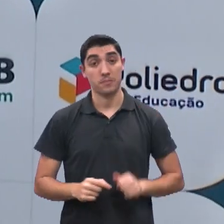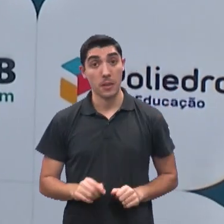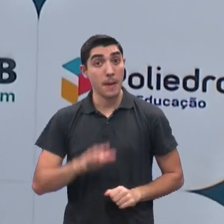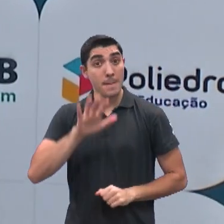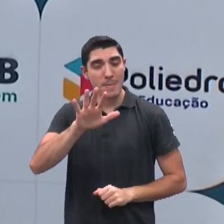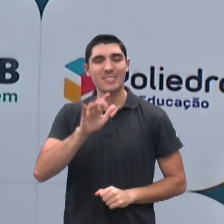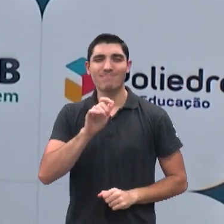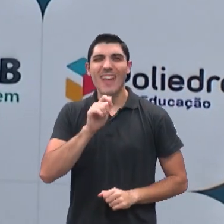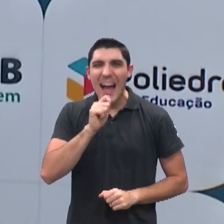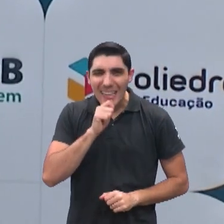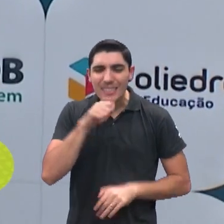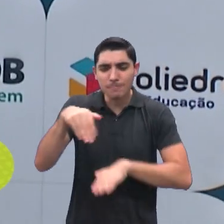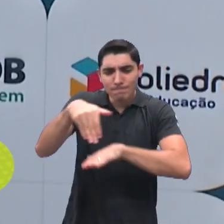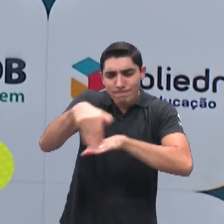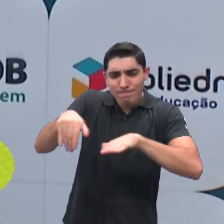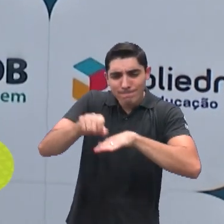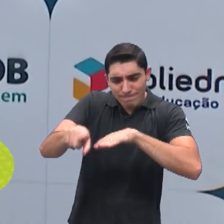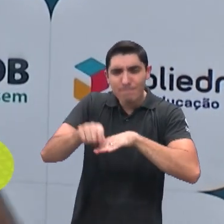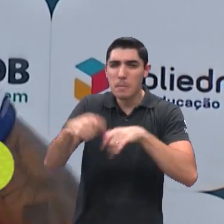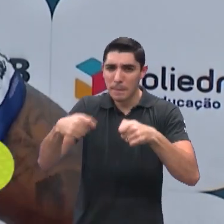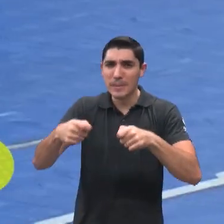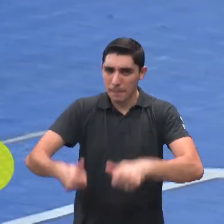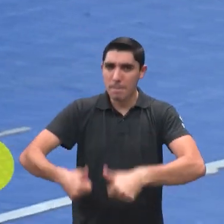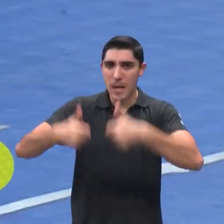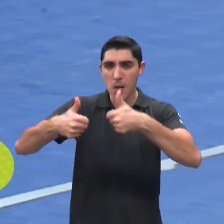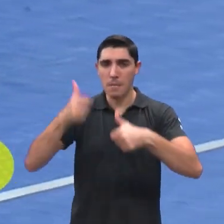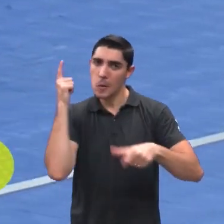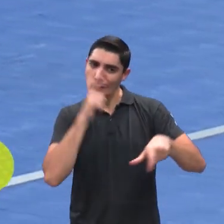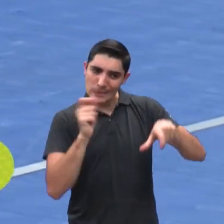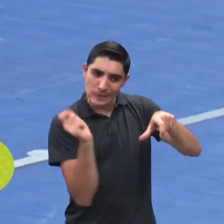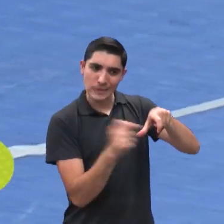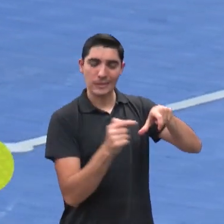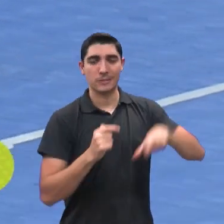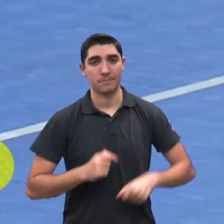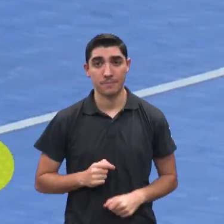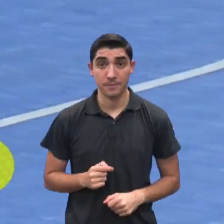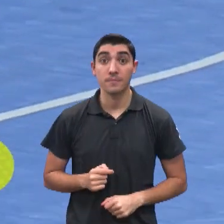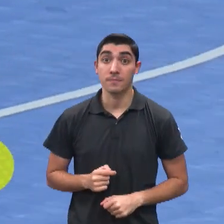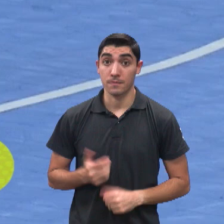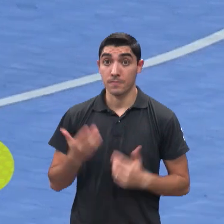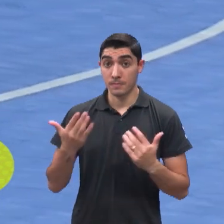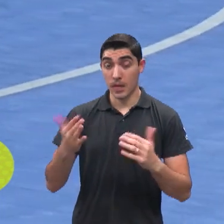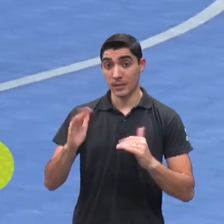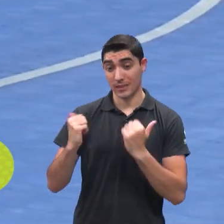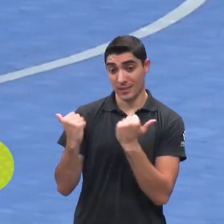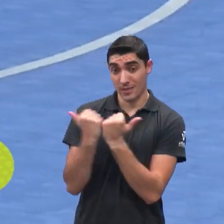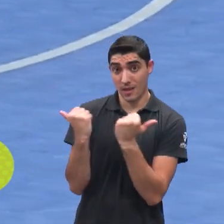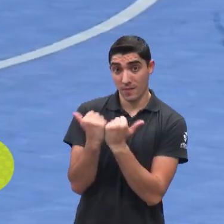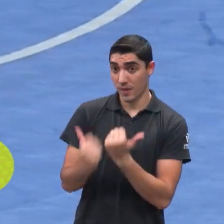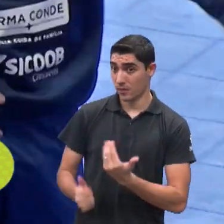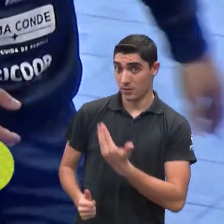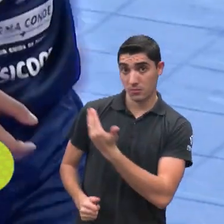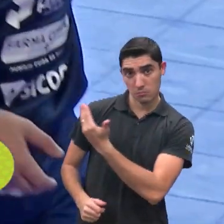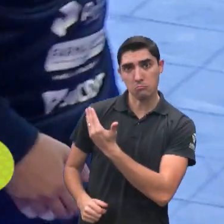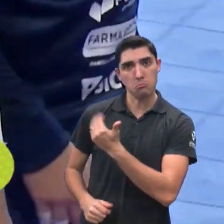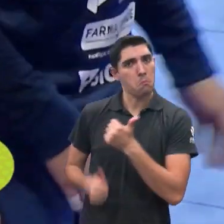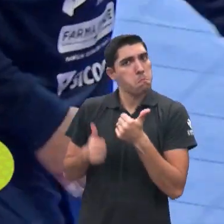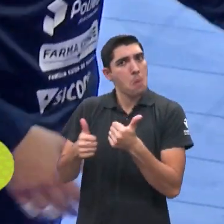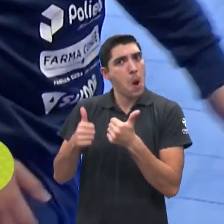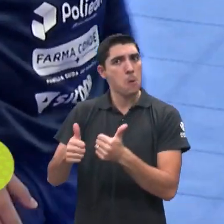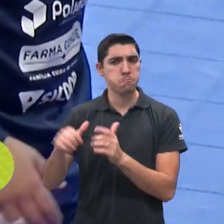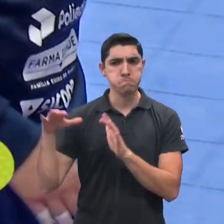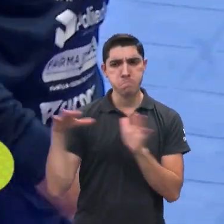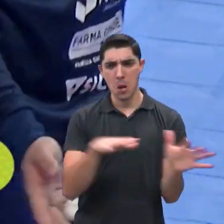ataque para a gente poder finalizar as jogadas e ganhar o jogo. Por outro lado, a defesa tem funcionado. Mesmo